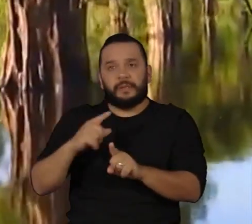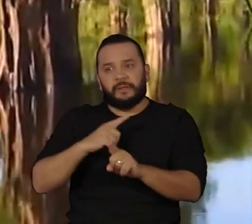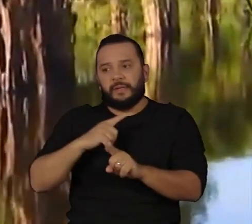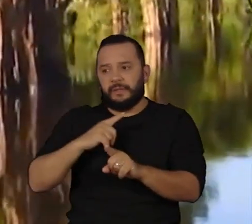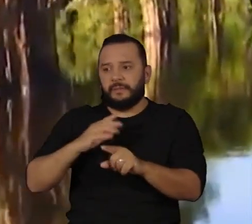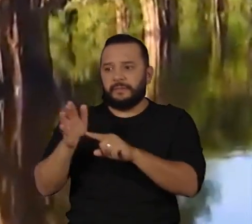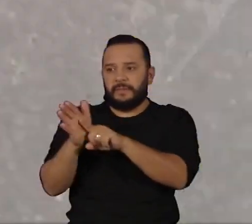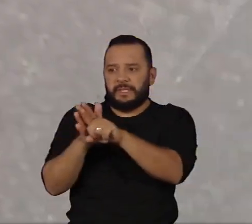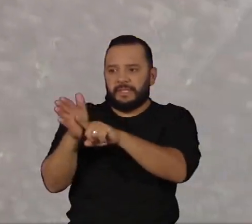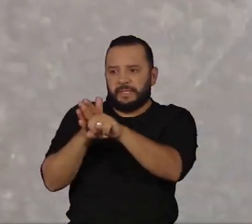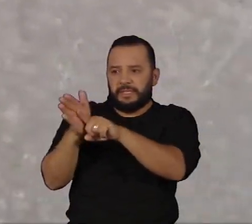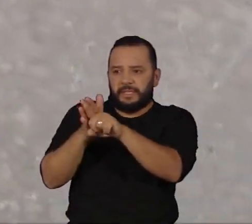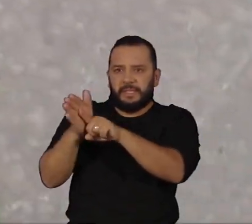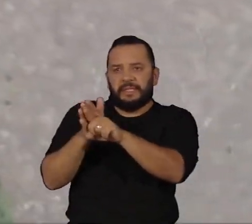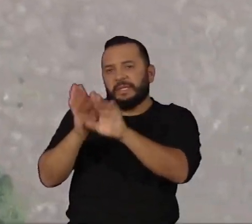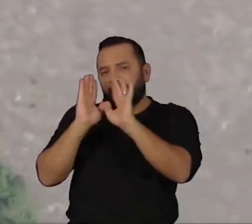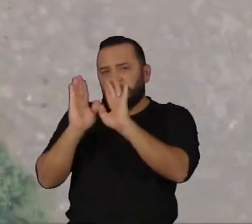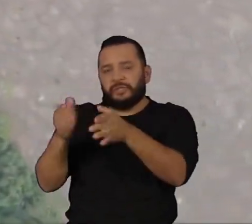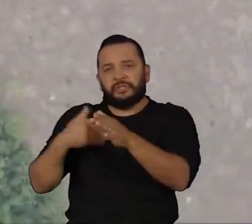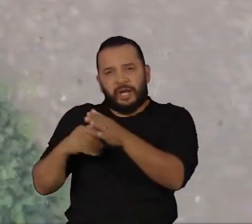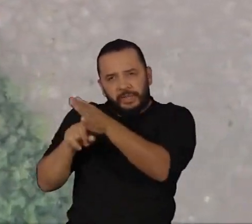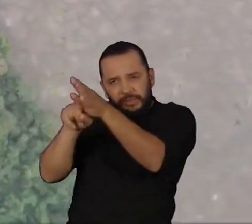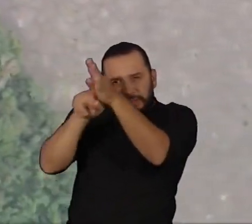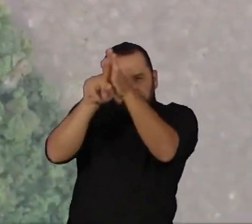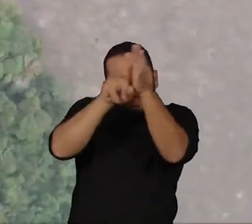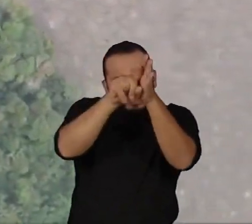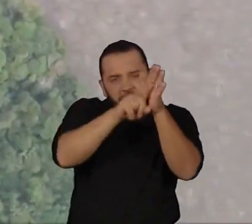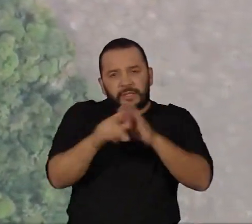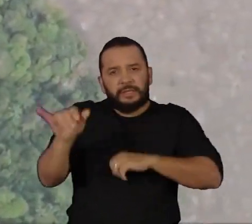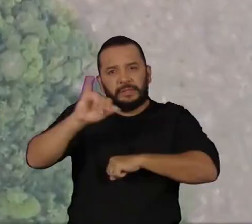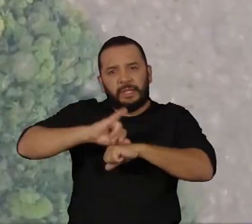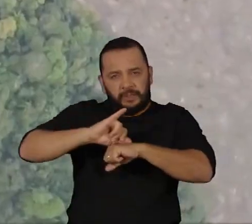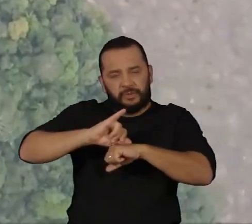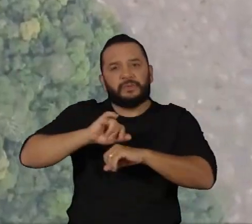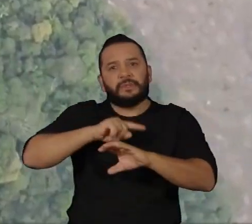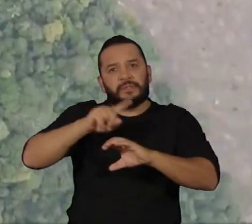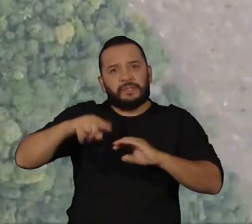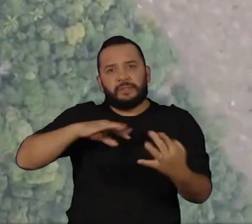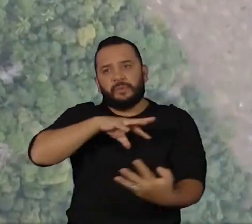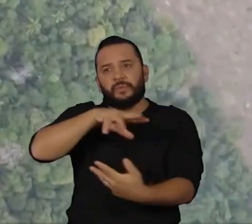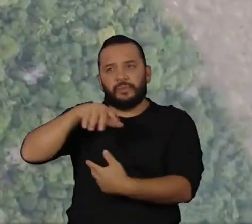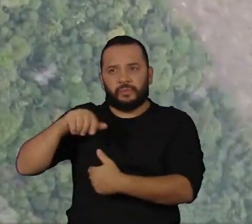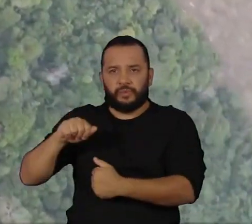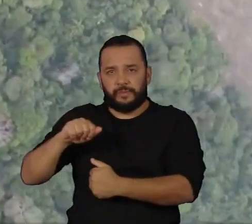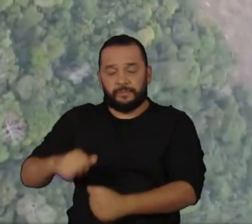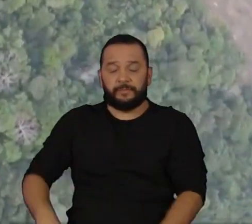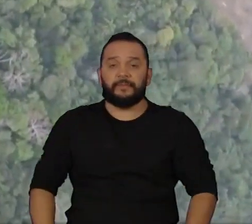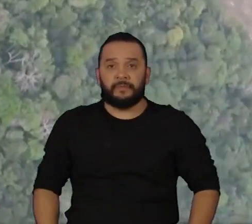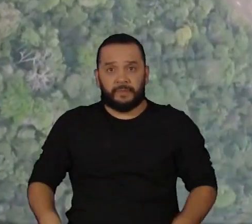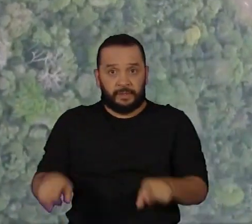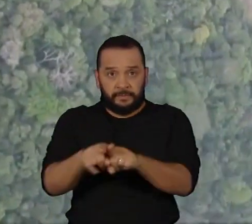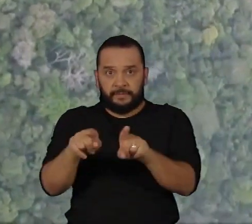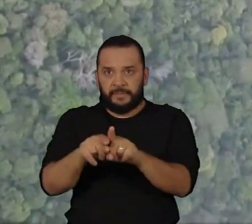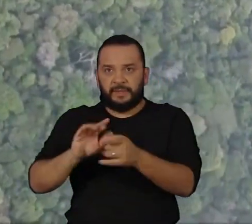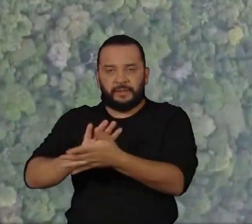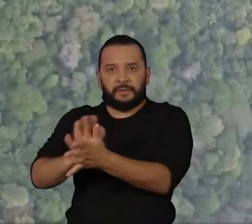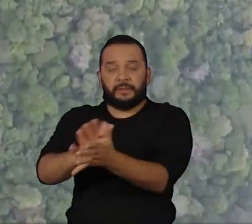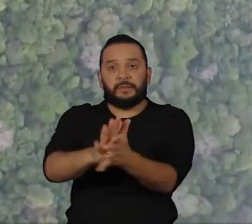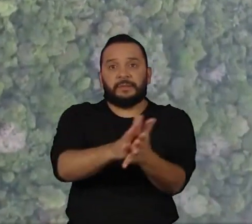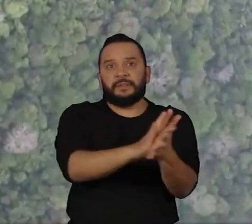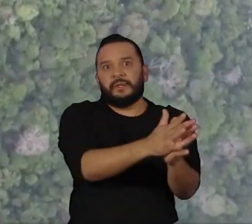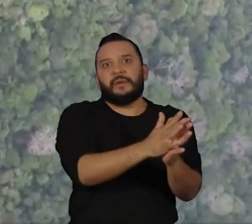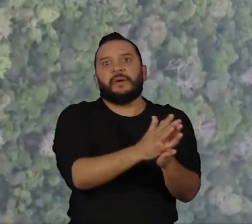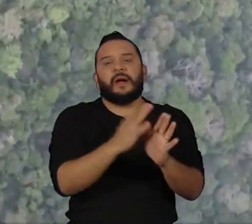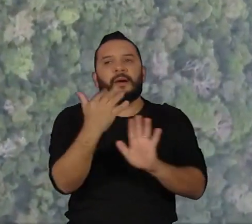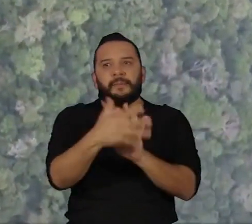do mundo. A devastação da floresta amazônica caiu 36% no primeiro trimestre deste